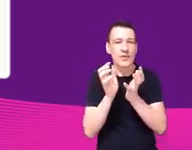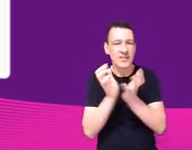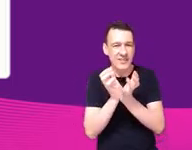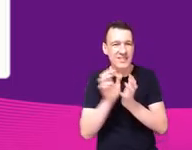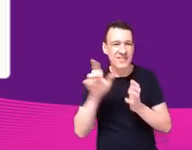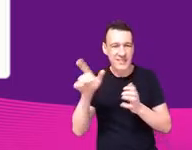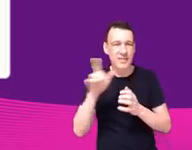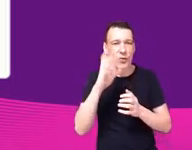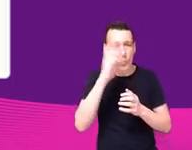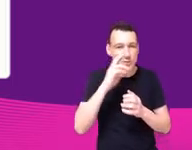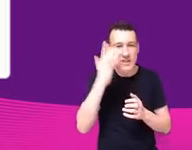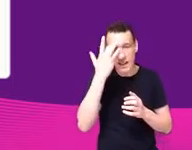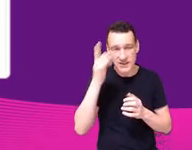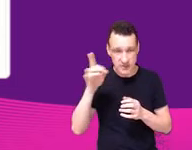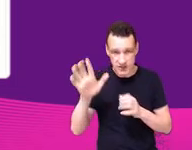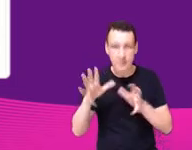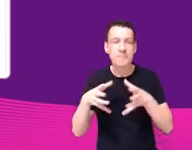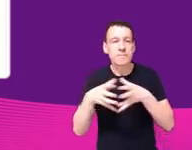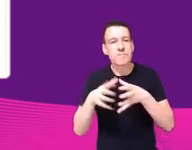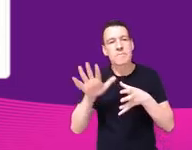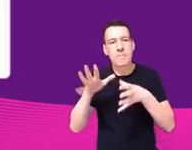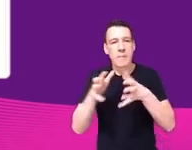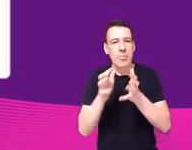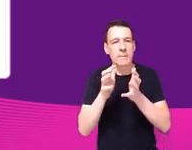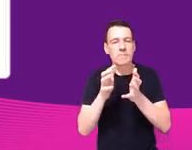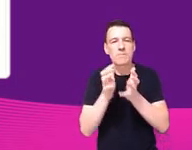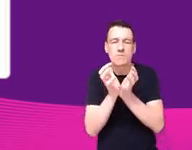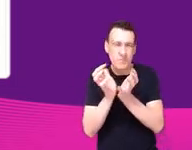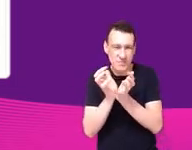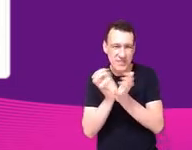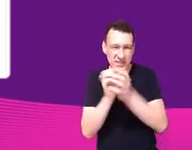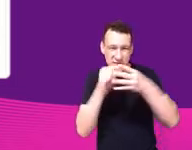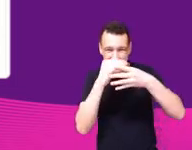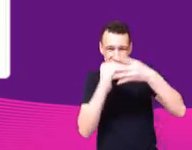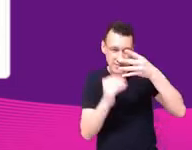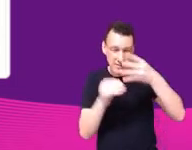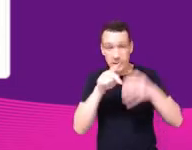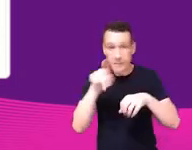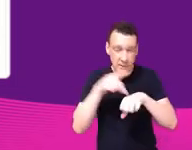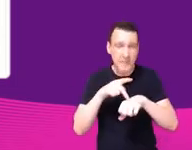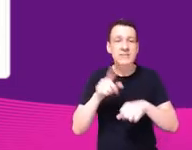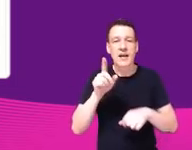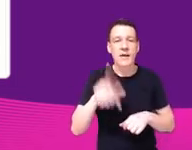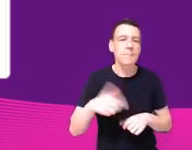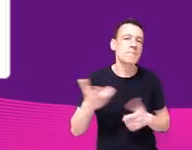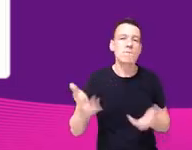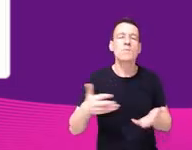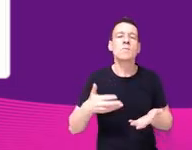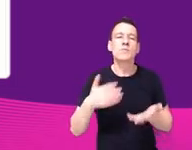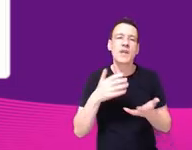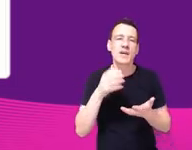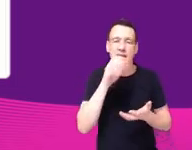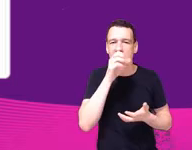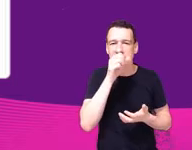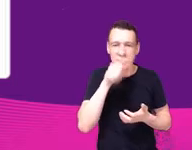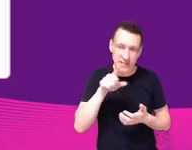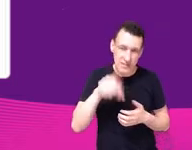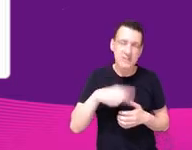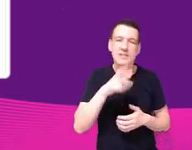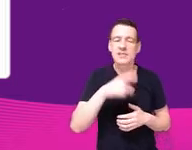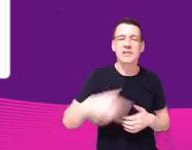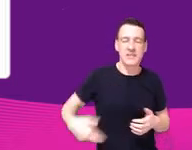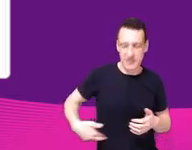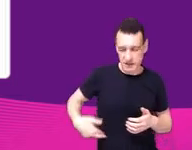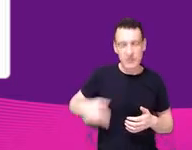de habitantes em 2019, a barra azul, transplantes renais com doadores falecidos, e a laranjada, transplantes renais com doadores